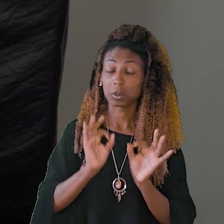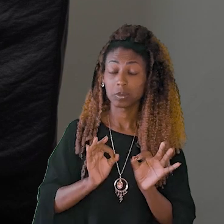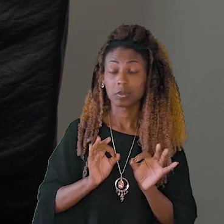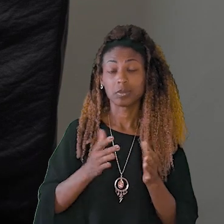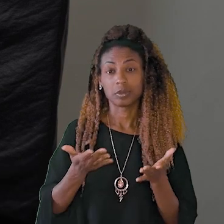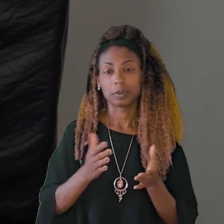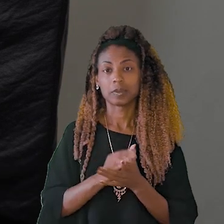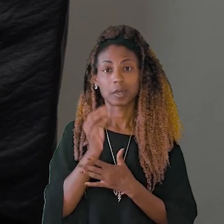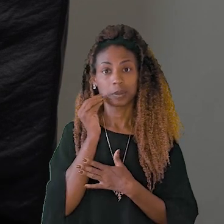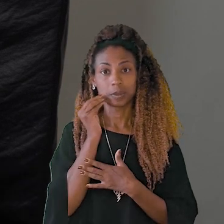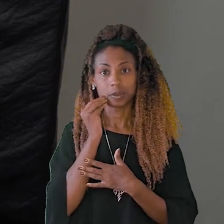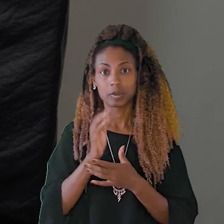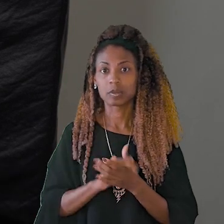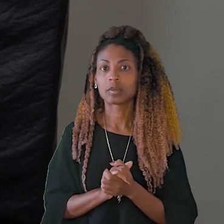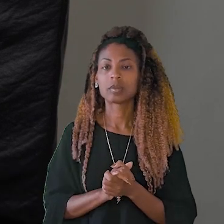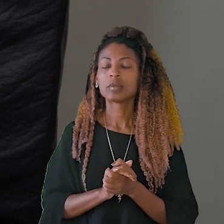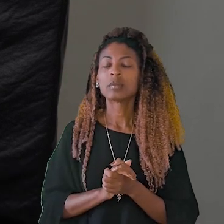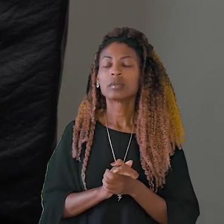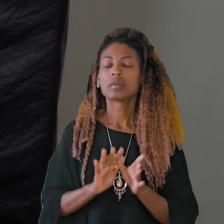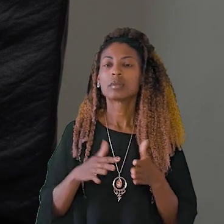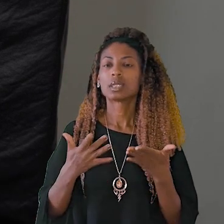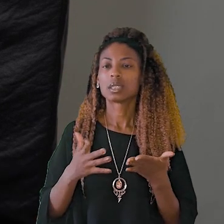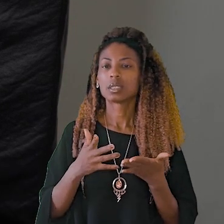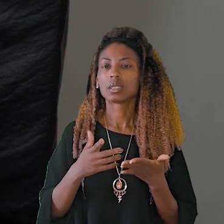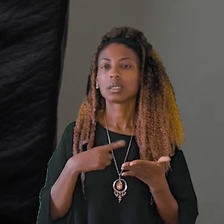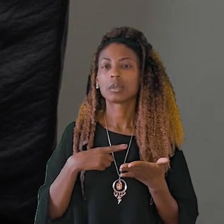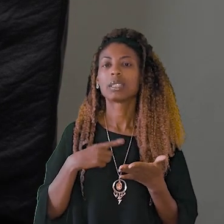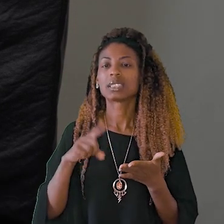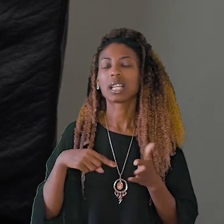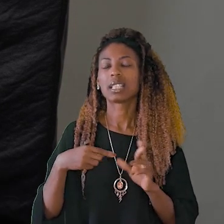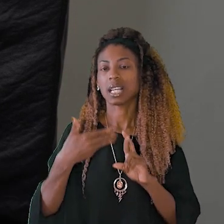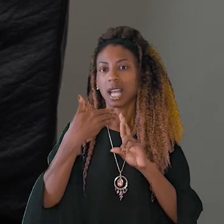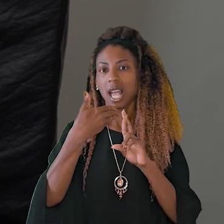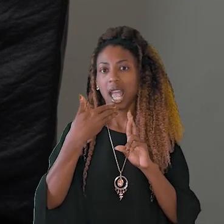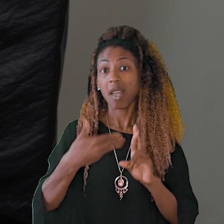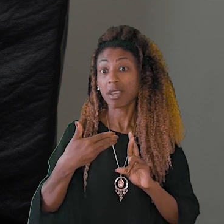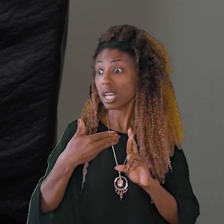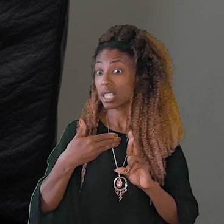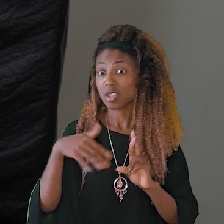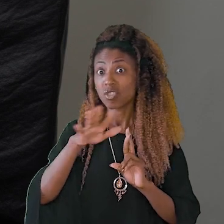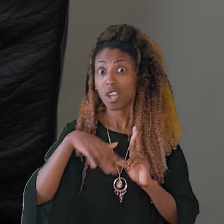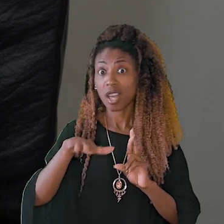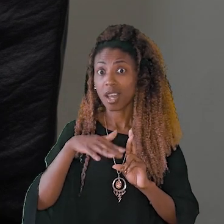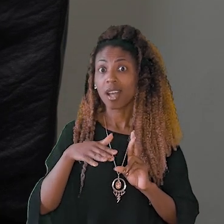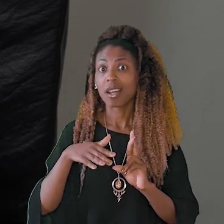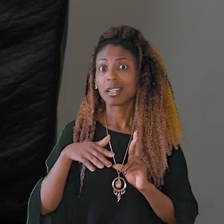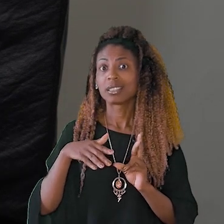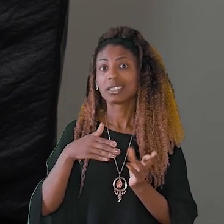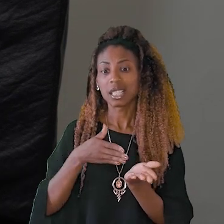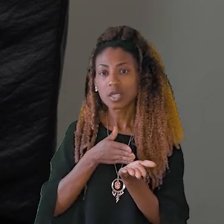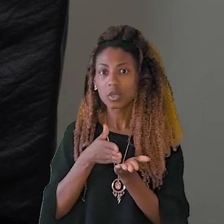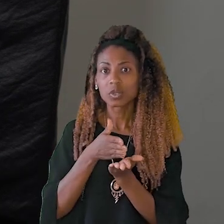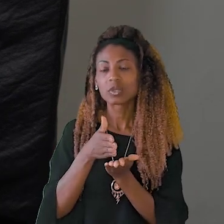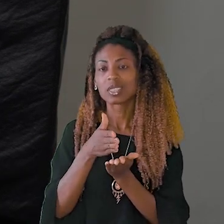nesse sentido também. Então, pra mim, estar nesse lugar, tendo essa voz também, poder, enfim, trilhar